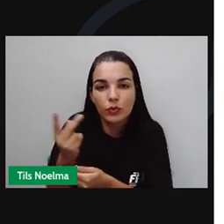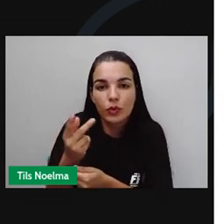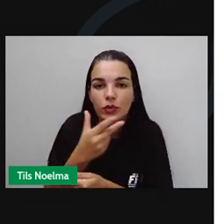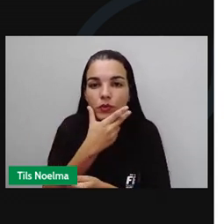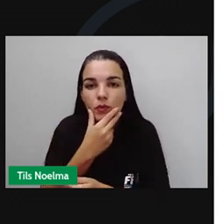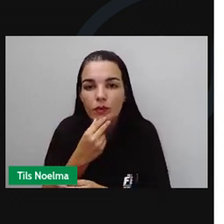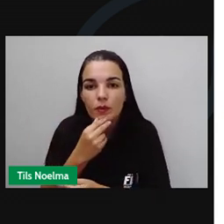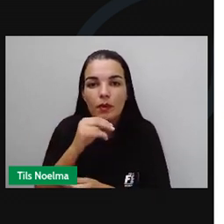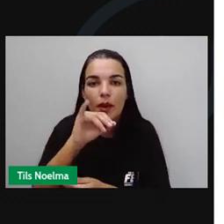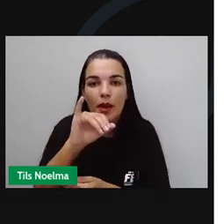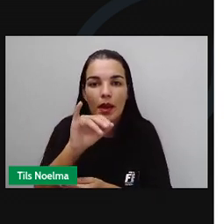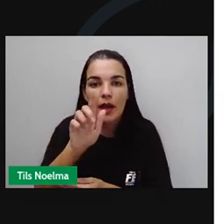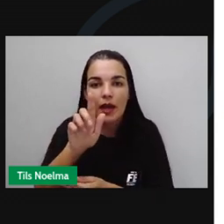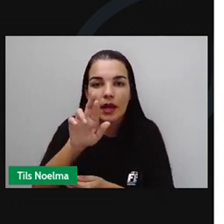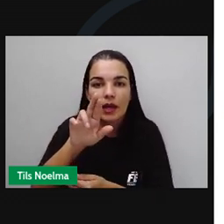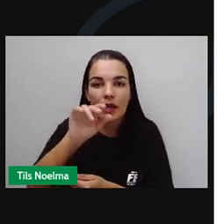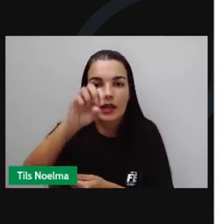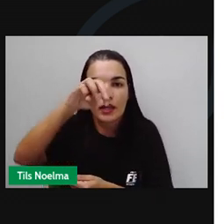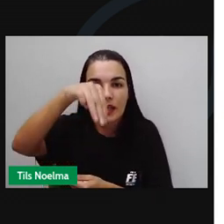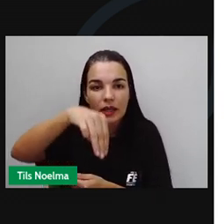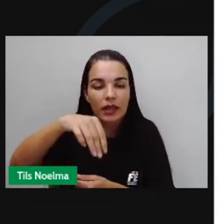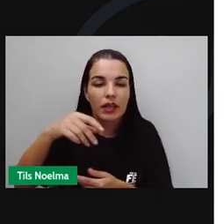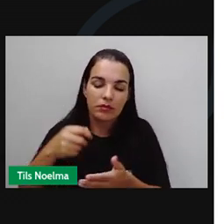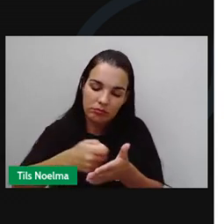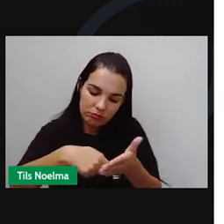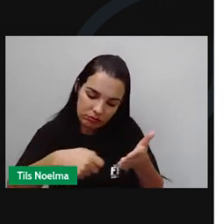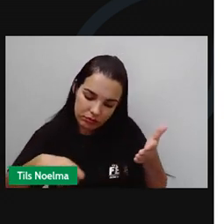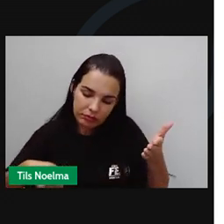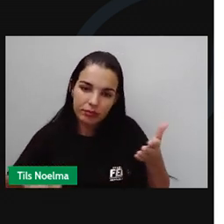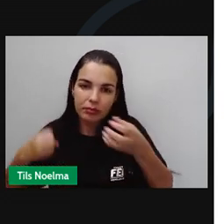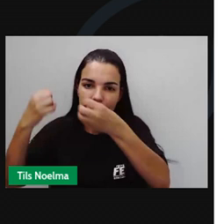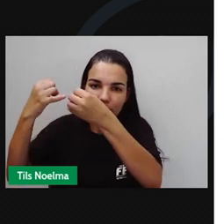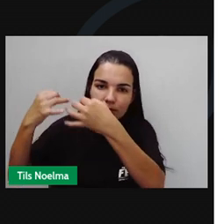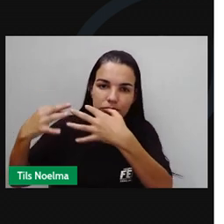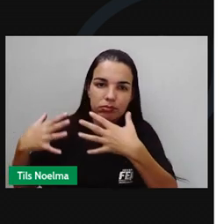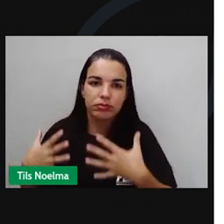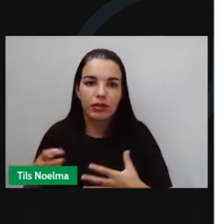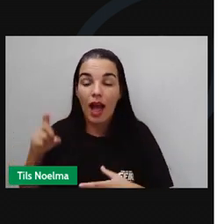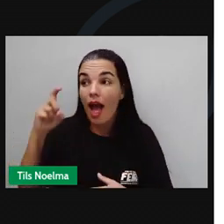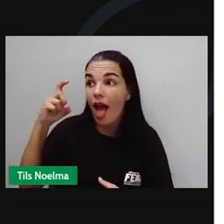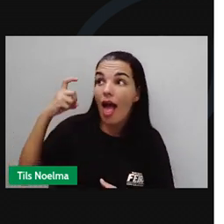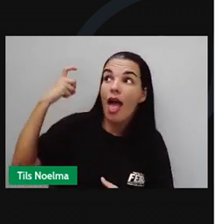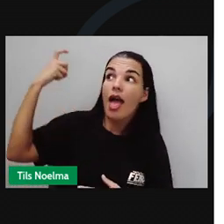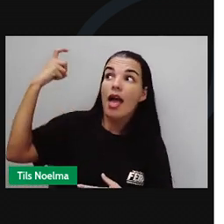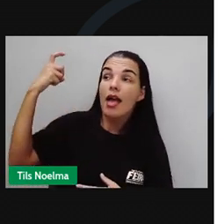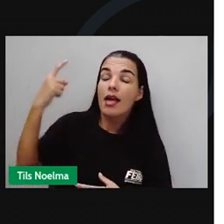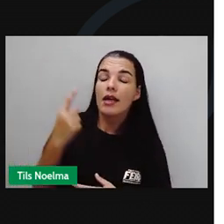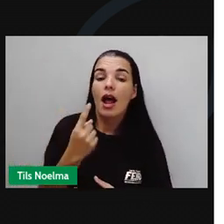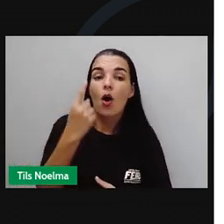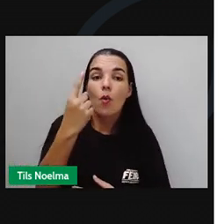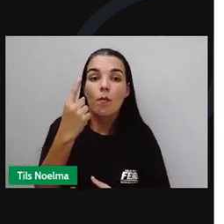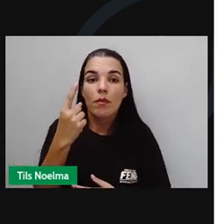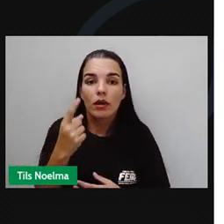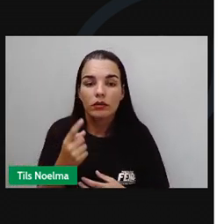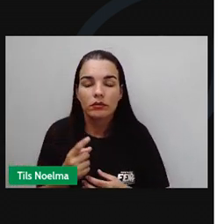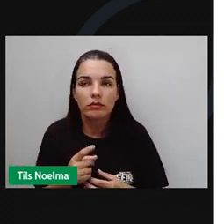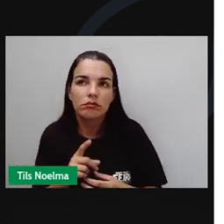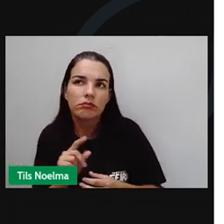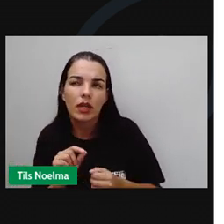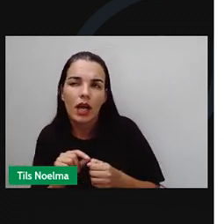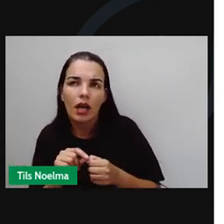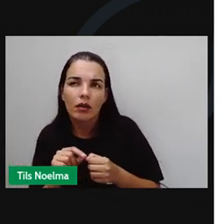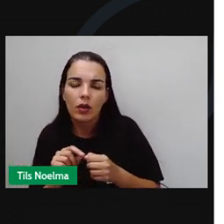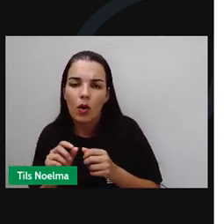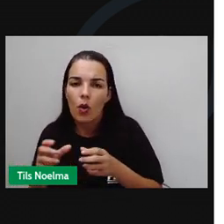Europa ouvindo e reunindo essas histórias em forma de livros. Era uma vez um vilarejo